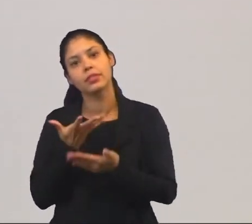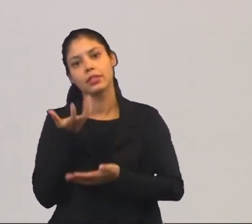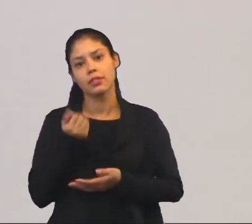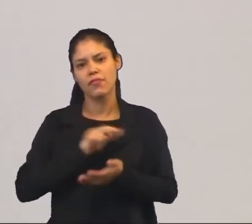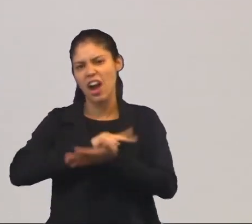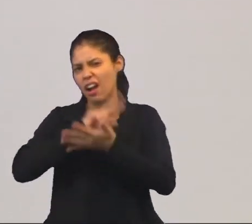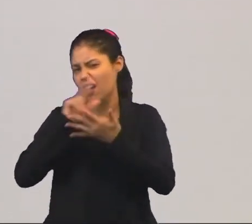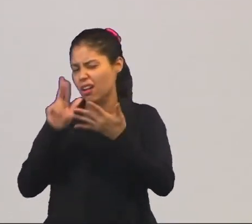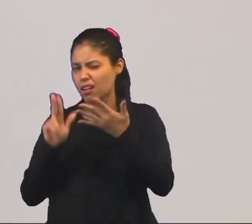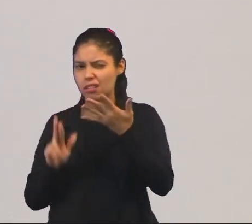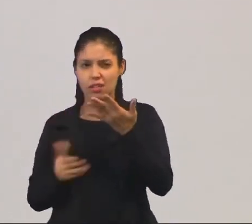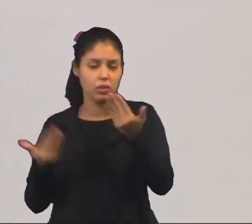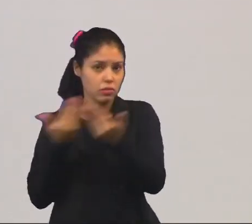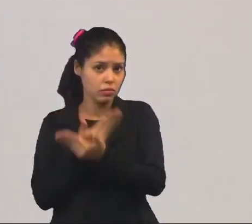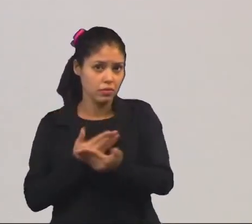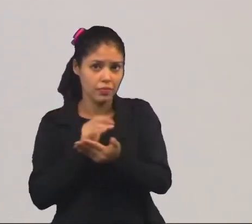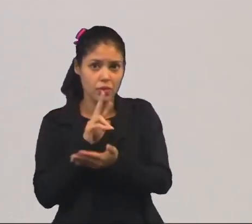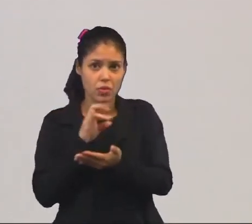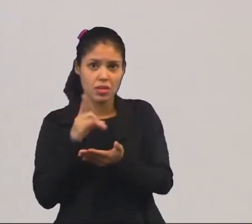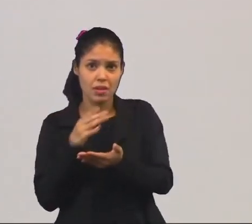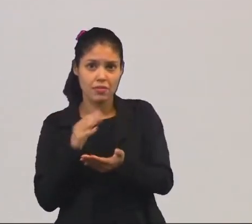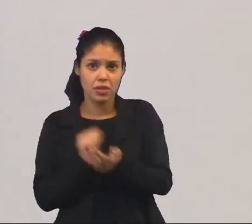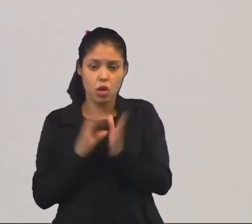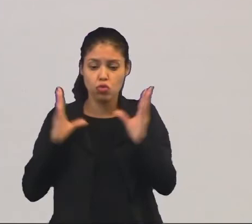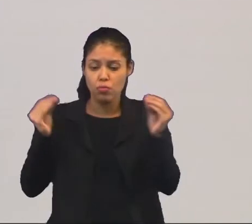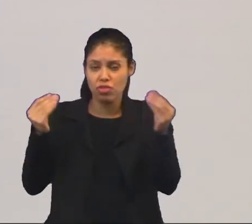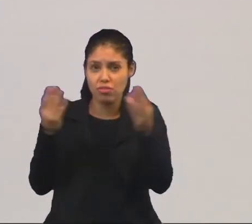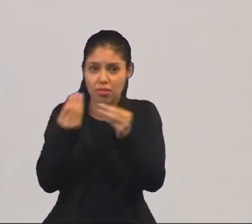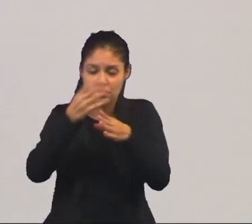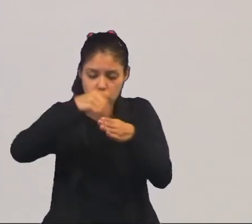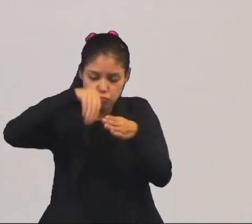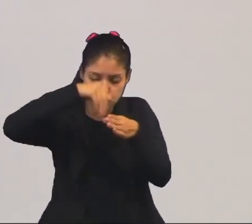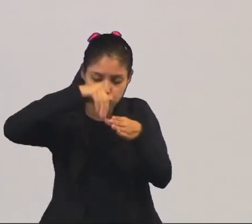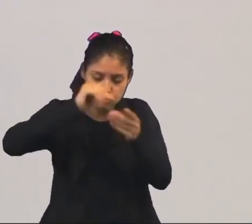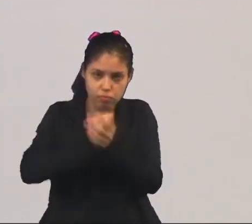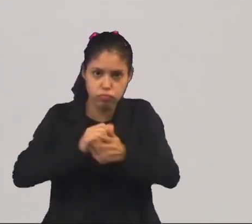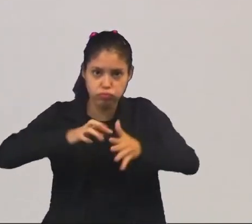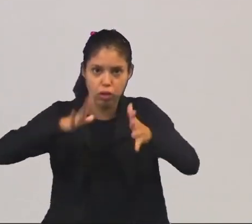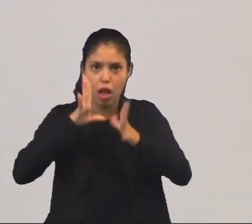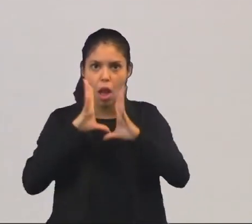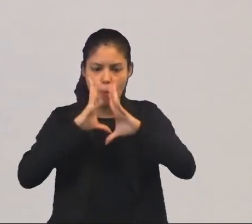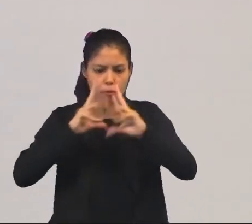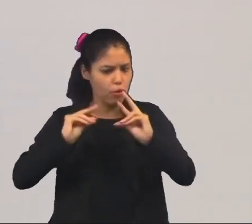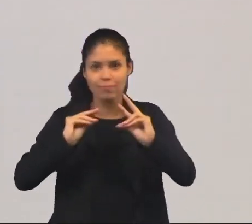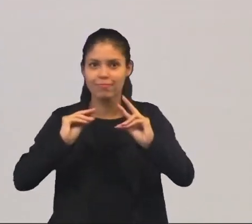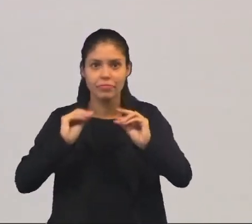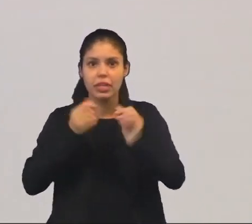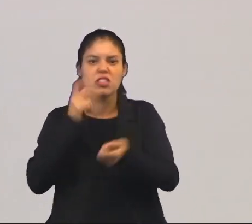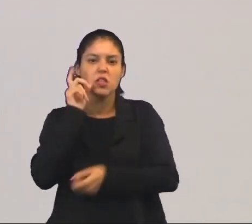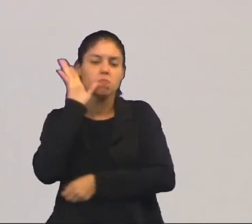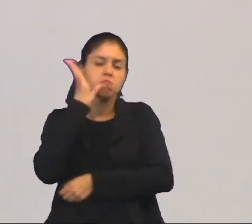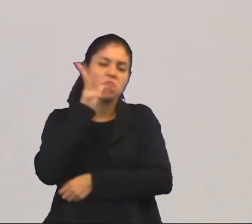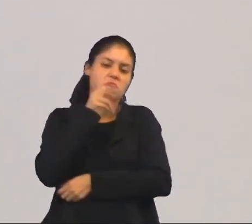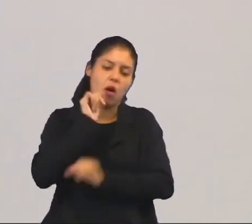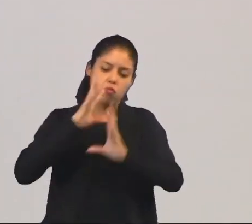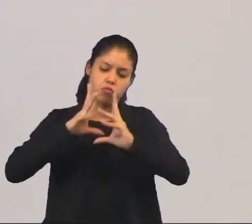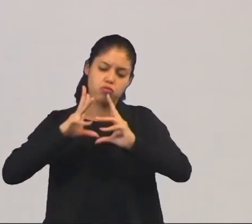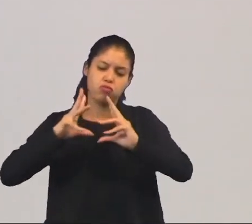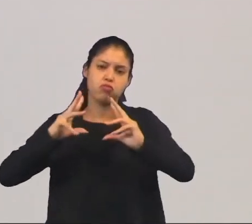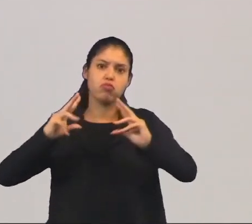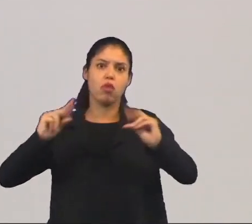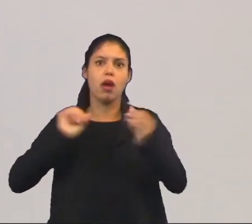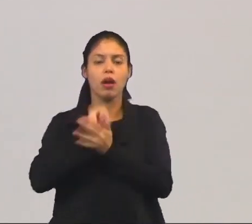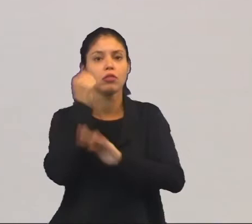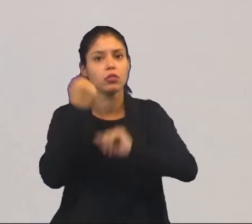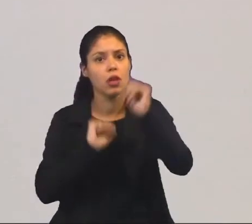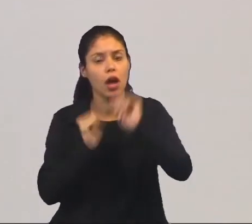recebe diversos conservantes, justamente para que ocorra isso que nós acabamos de ver, que é uma característica da industrialização dos alimentos, fazer com que